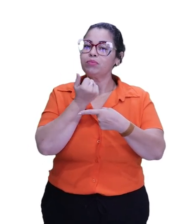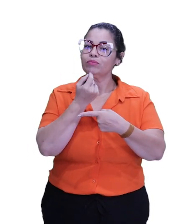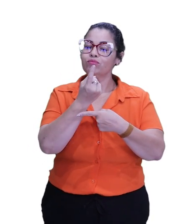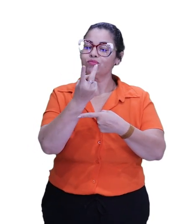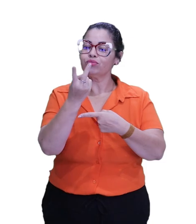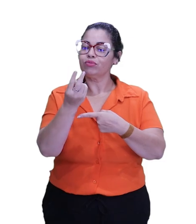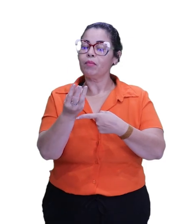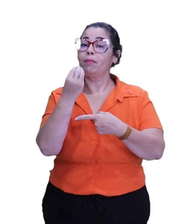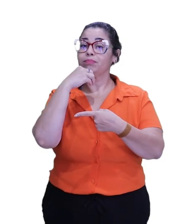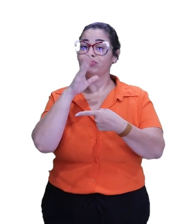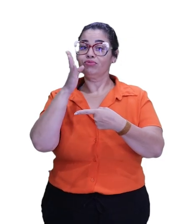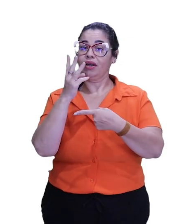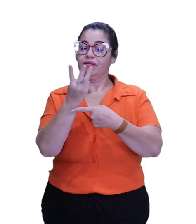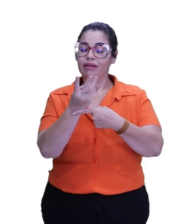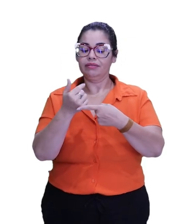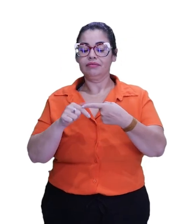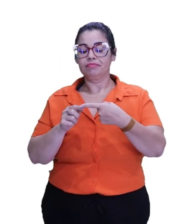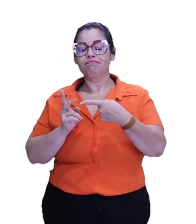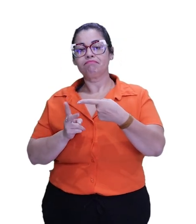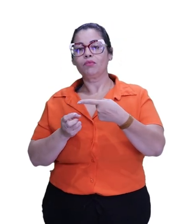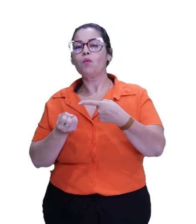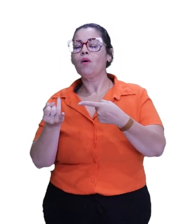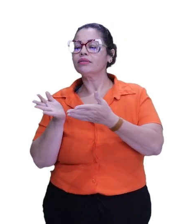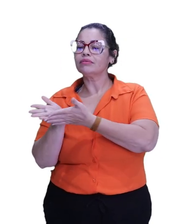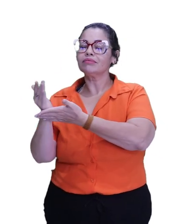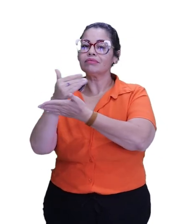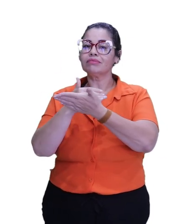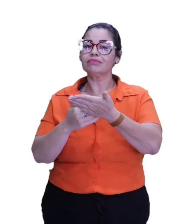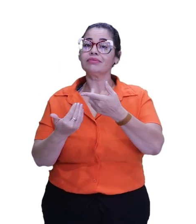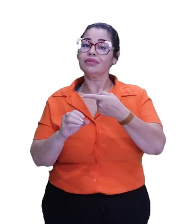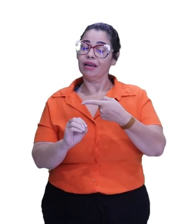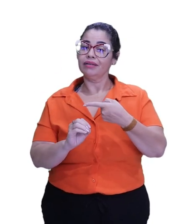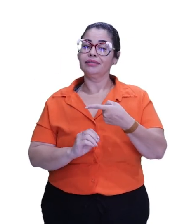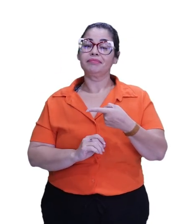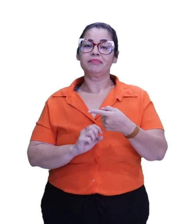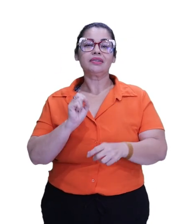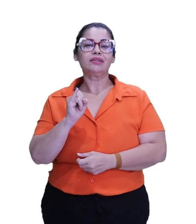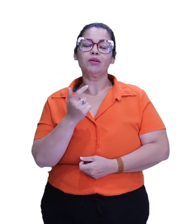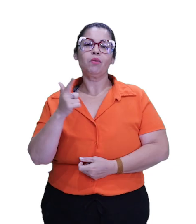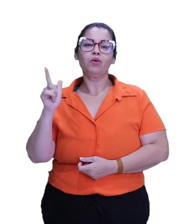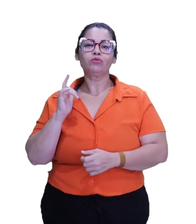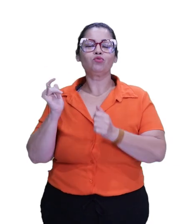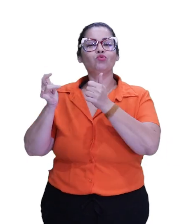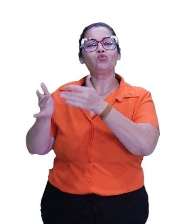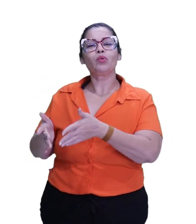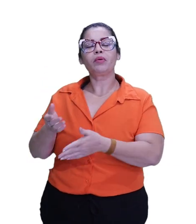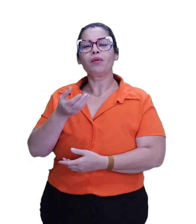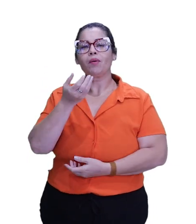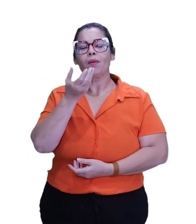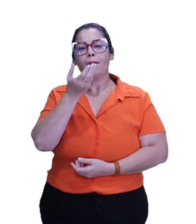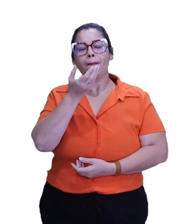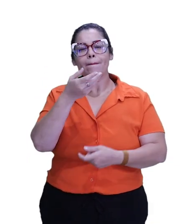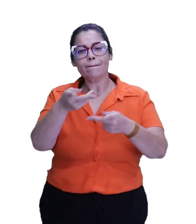das 10 em que a pizza foi dividida. E qual é a fração que podemos usar para representar o que sobrou da